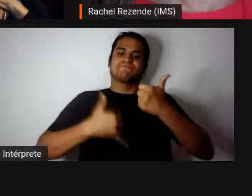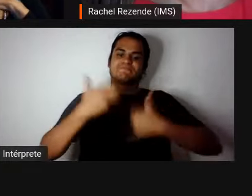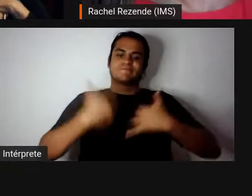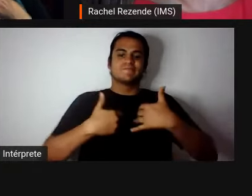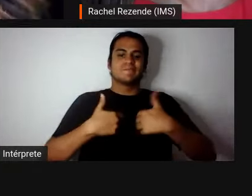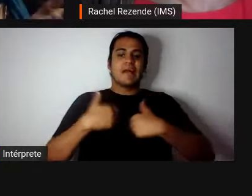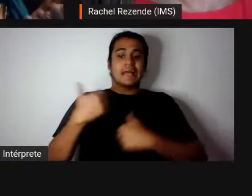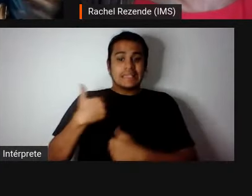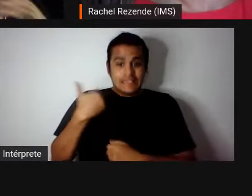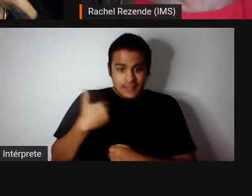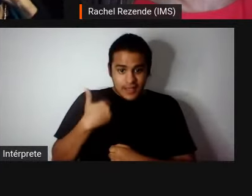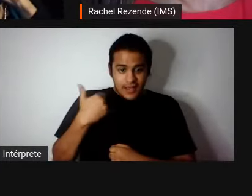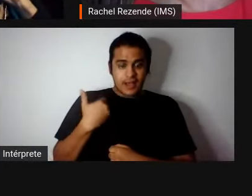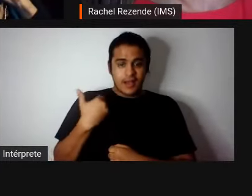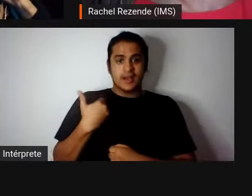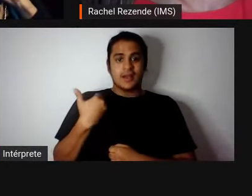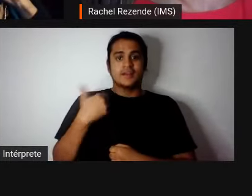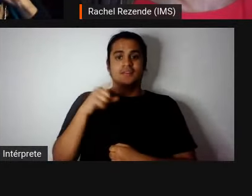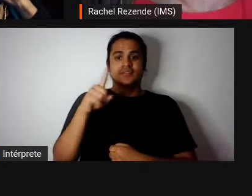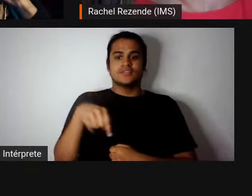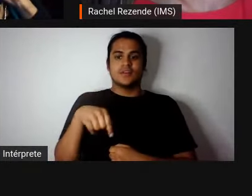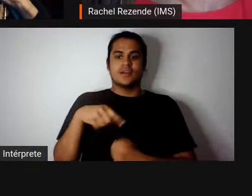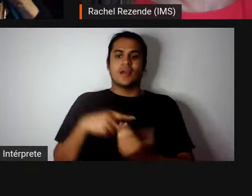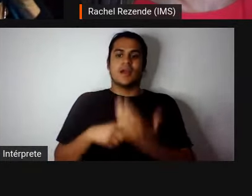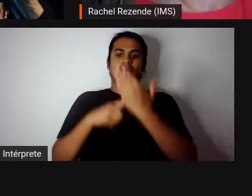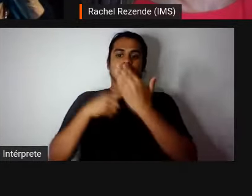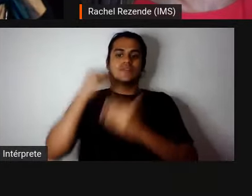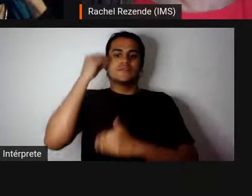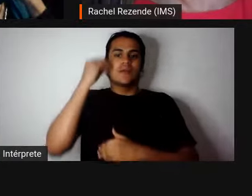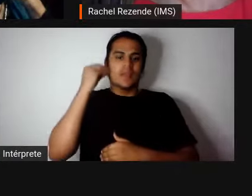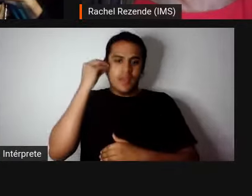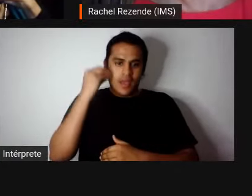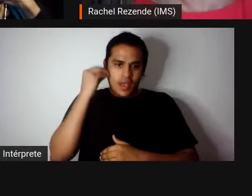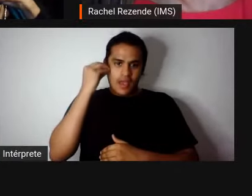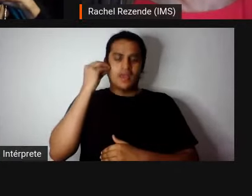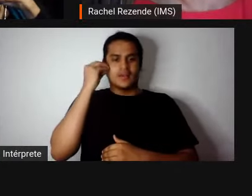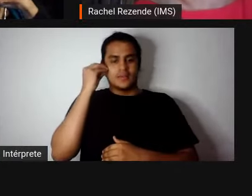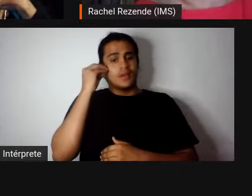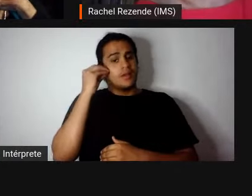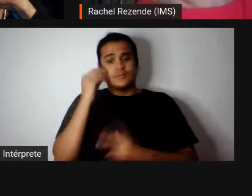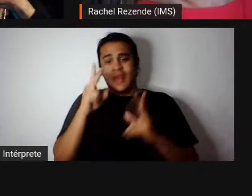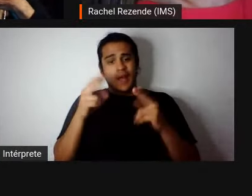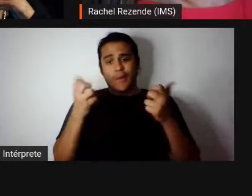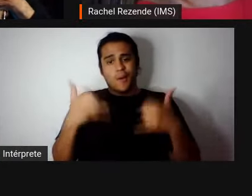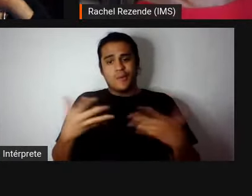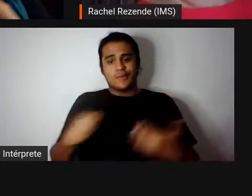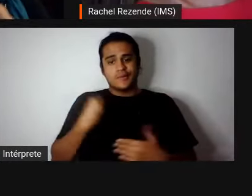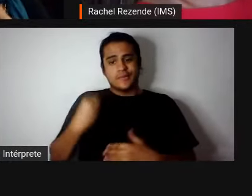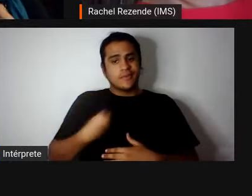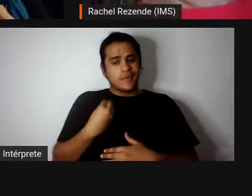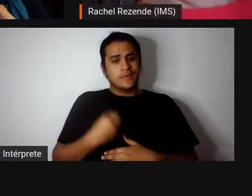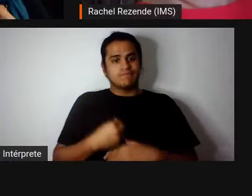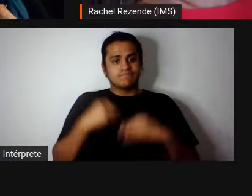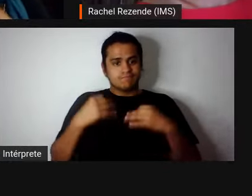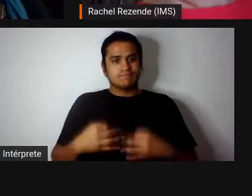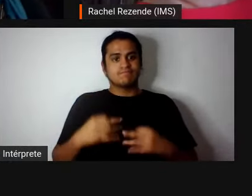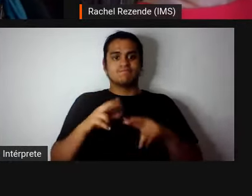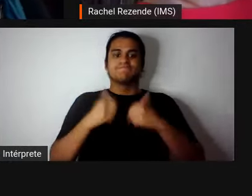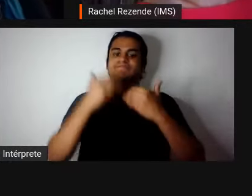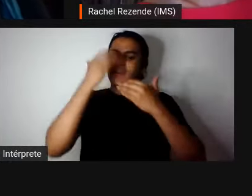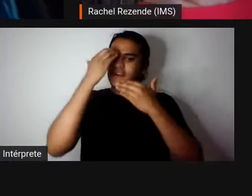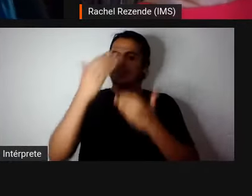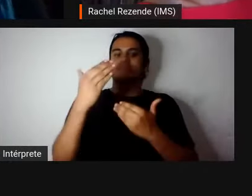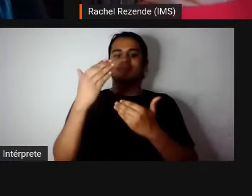dá, né, a experiência, né? E que é o que a gente viveu hoje aqui agora. Quero te agradecer